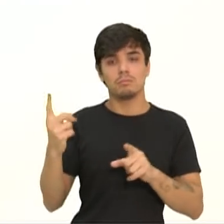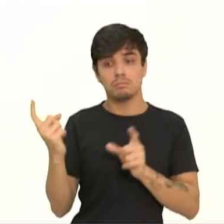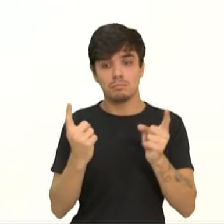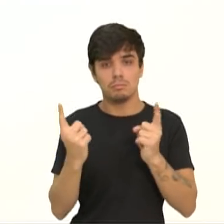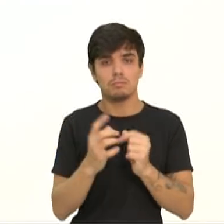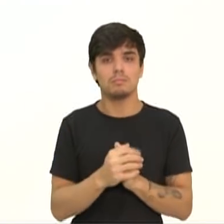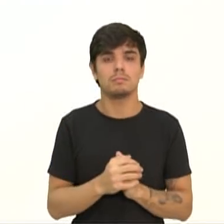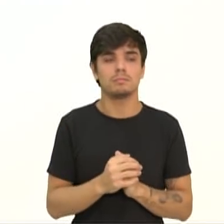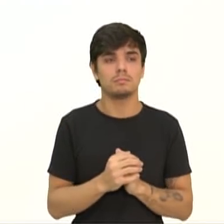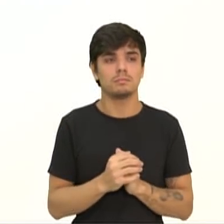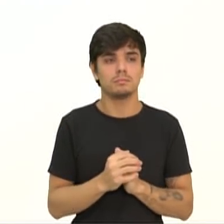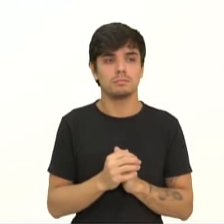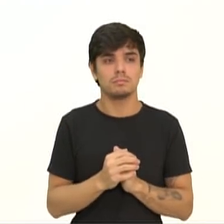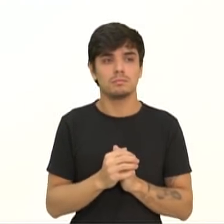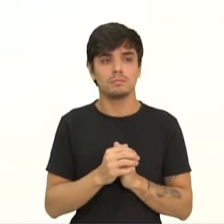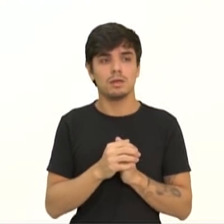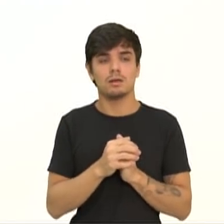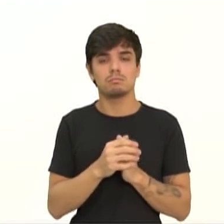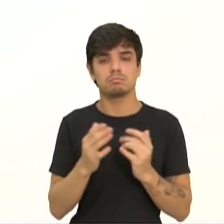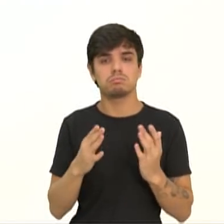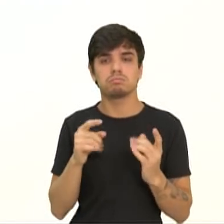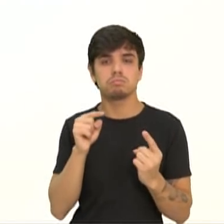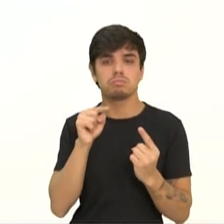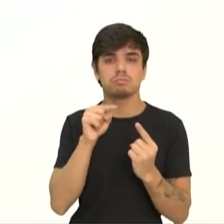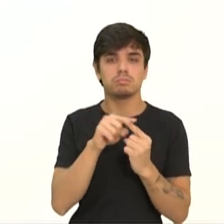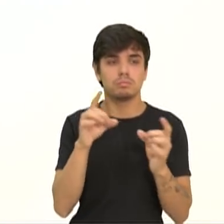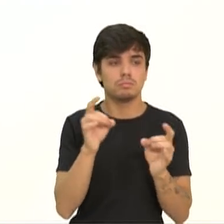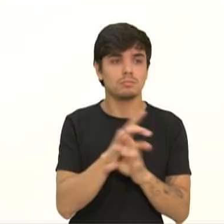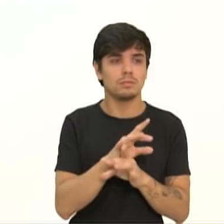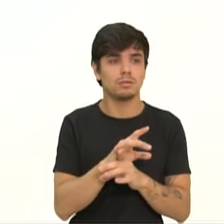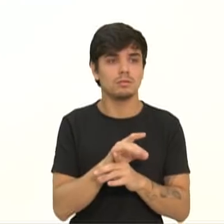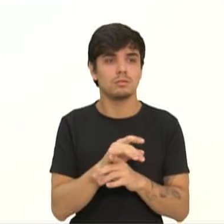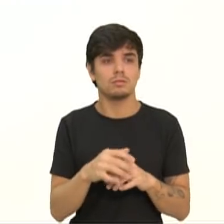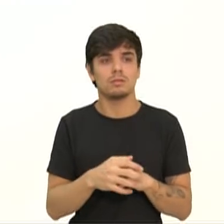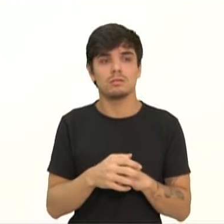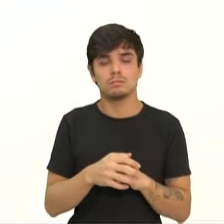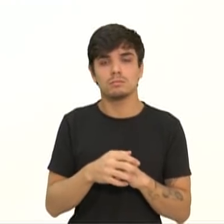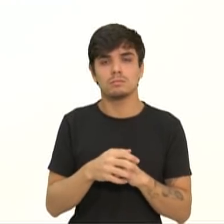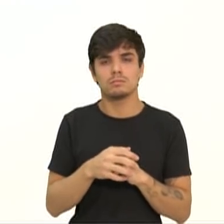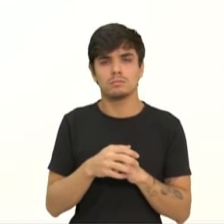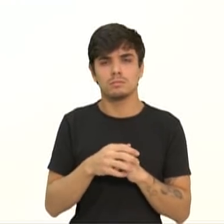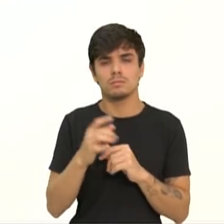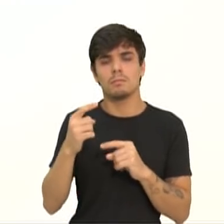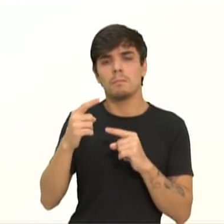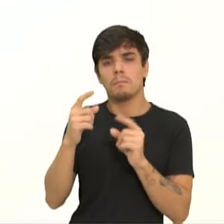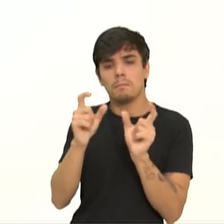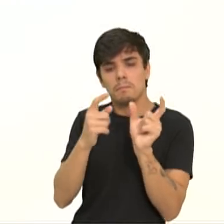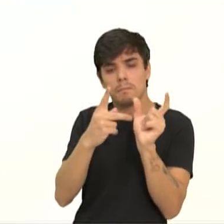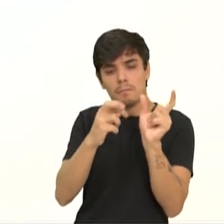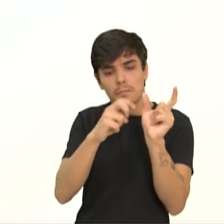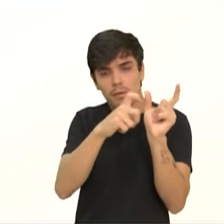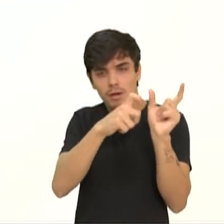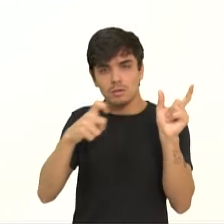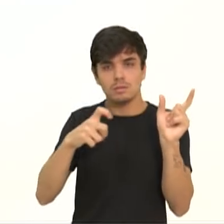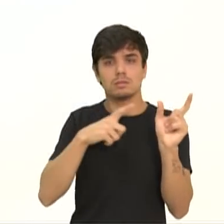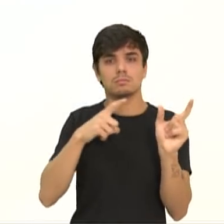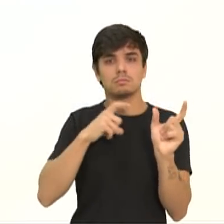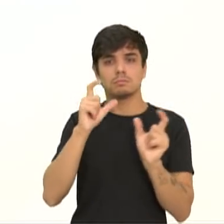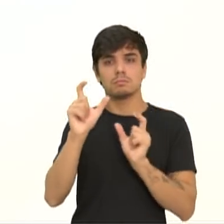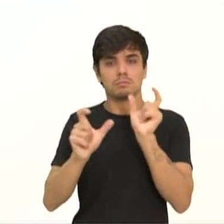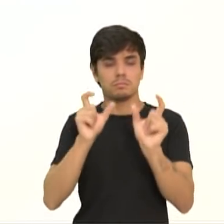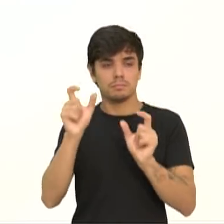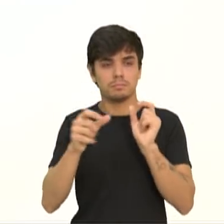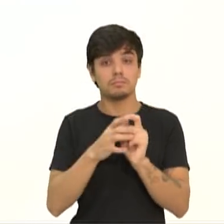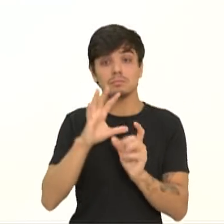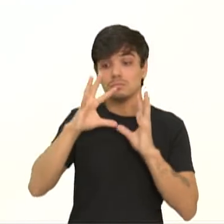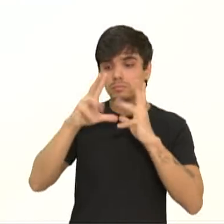elas. A que conclusão você chega em relação à acentuação de palavras paroxítonas? Repare, todas têm